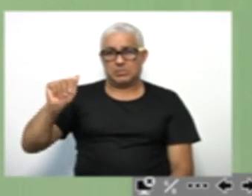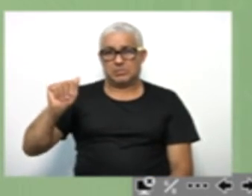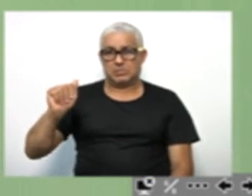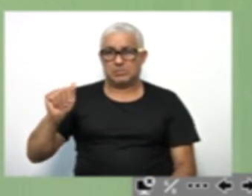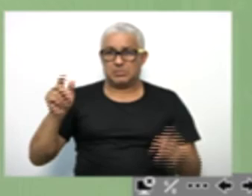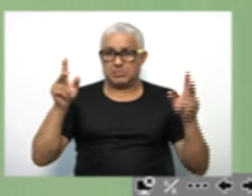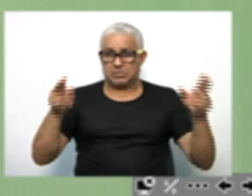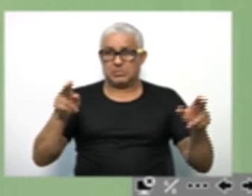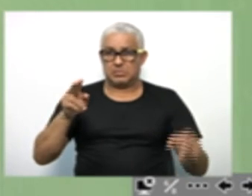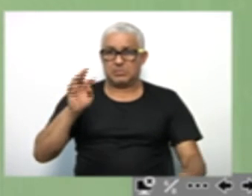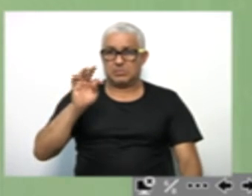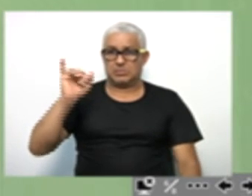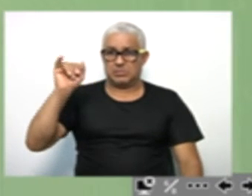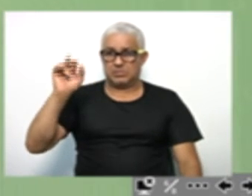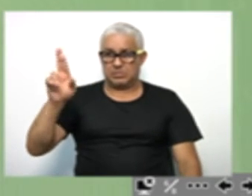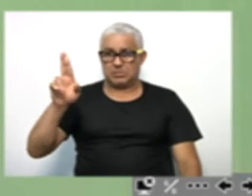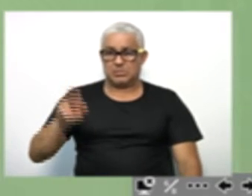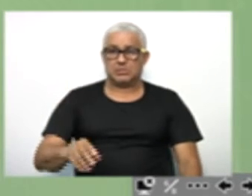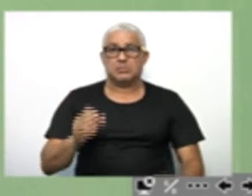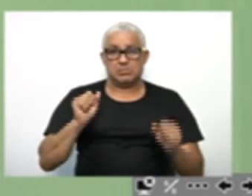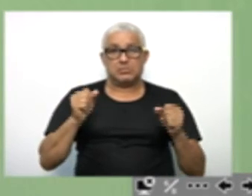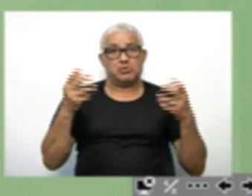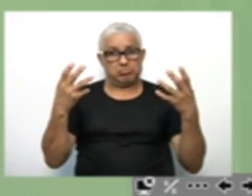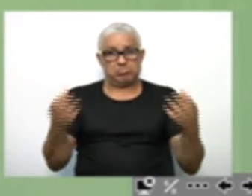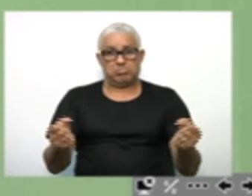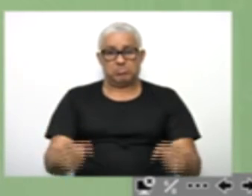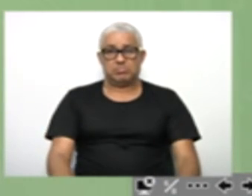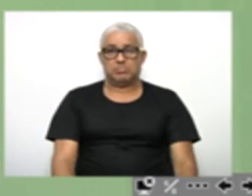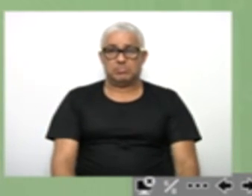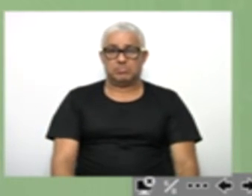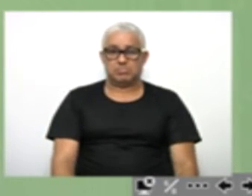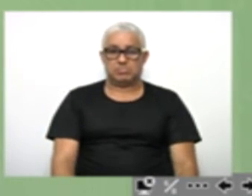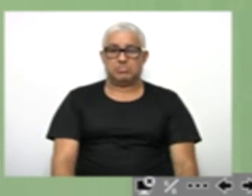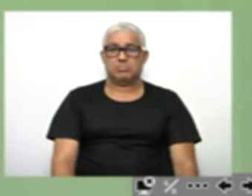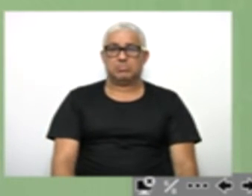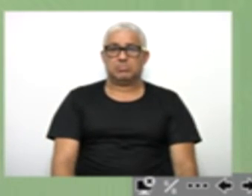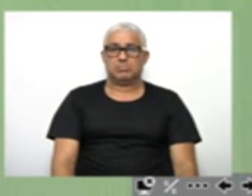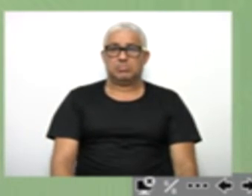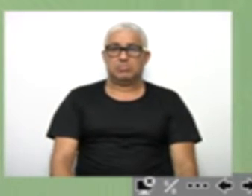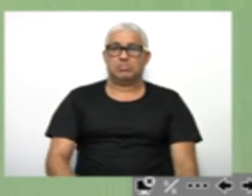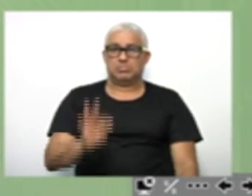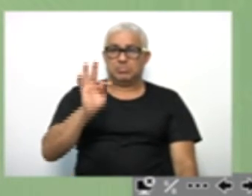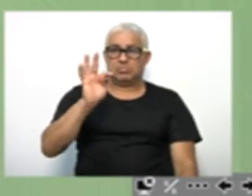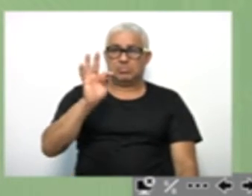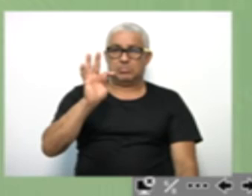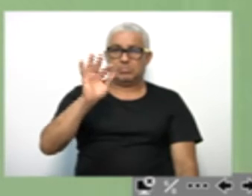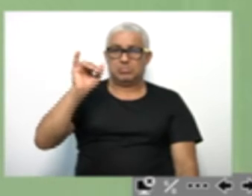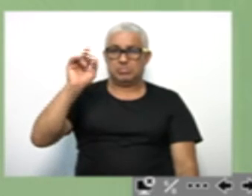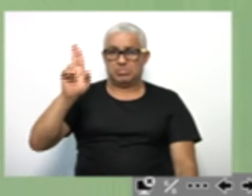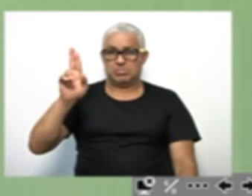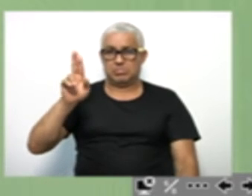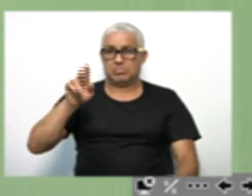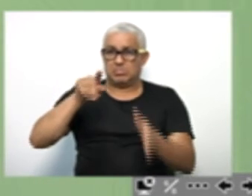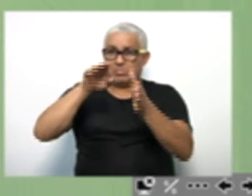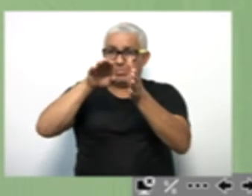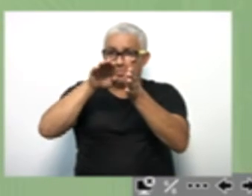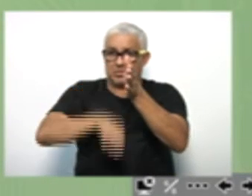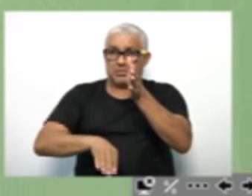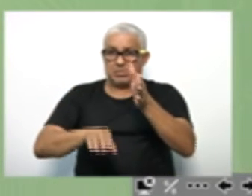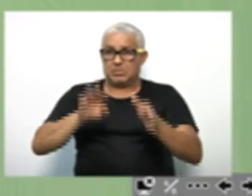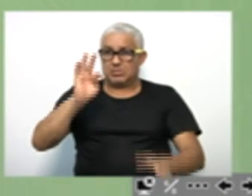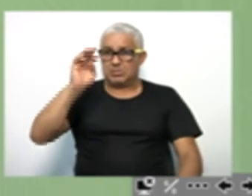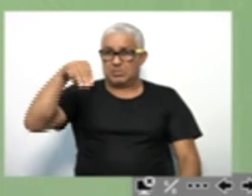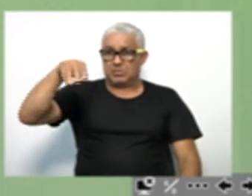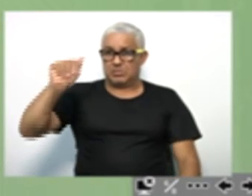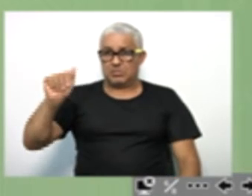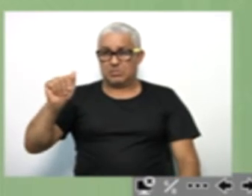igual à taxa interna de retorno, você pode aceitar. Quando a taxa interna de retorno é menor que a TMA, você tende